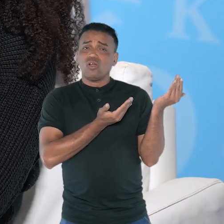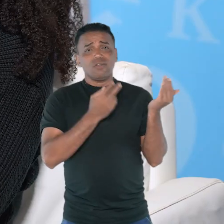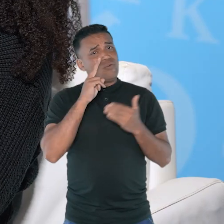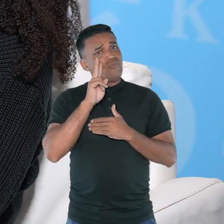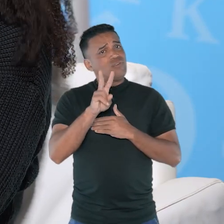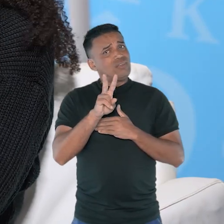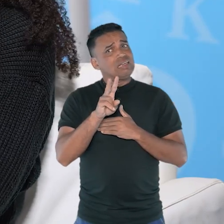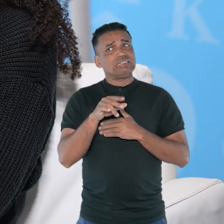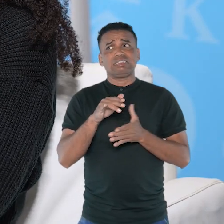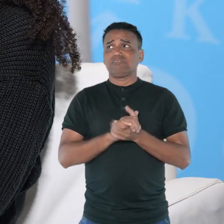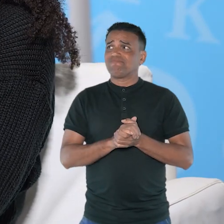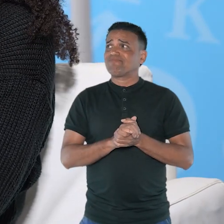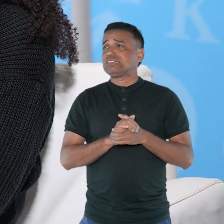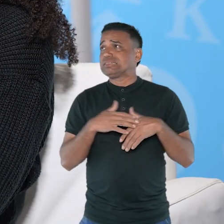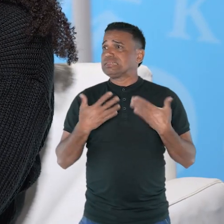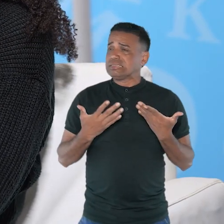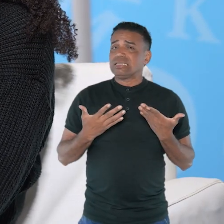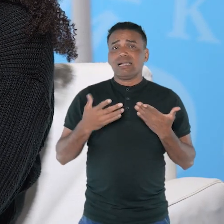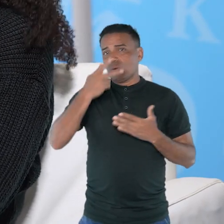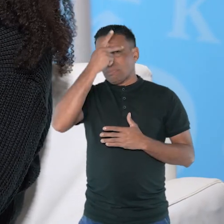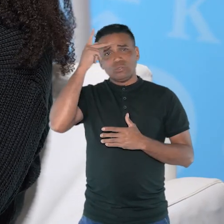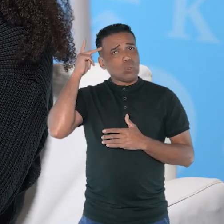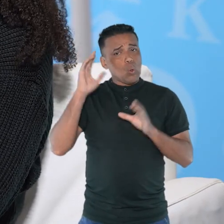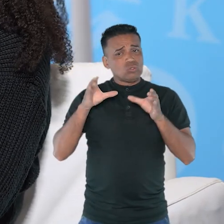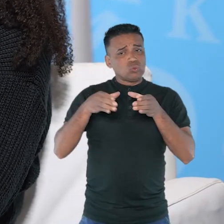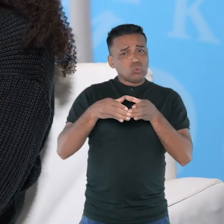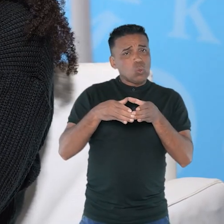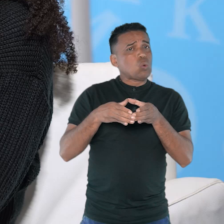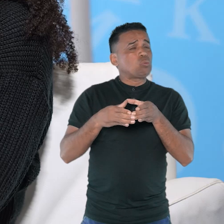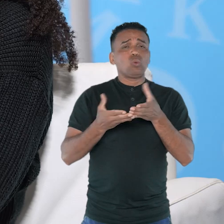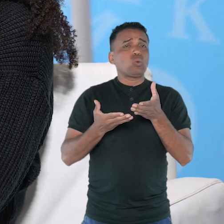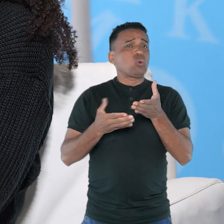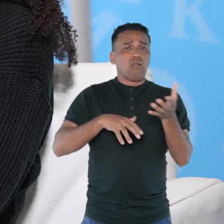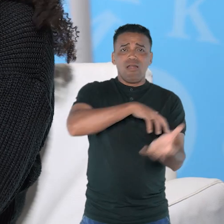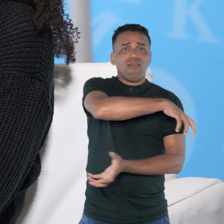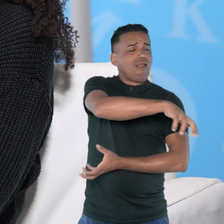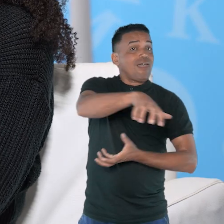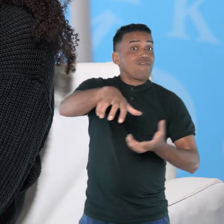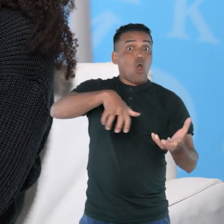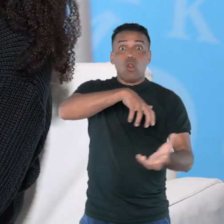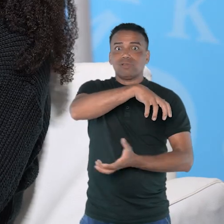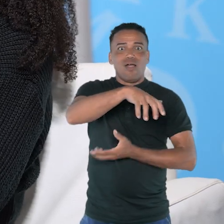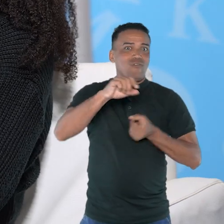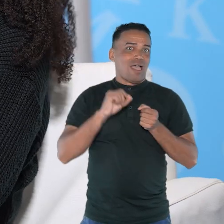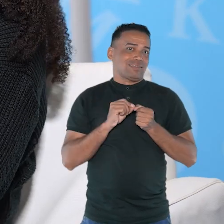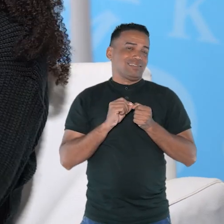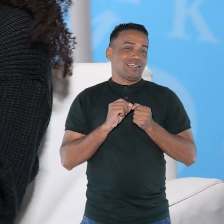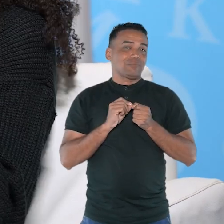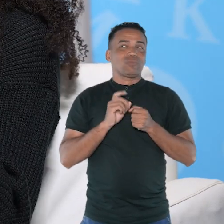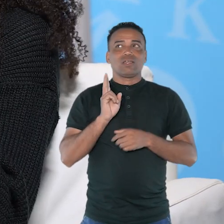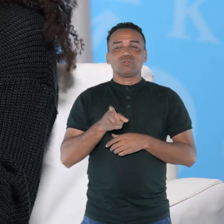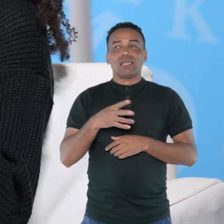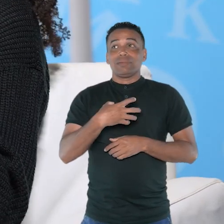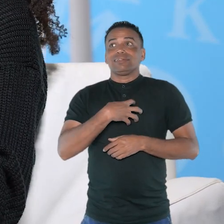fora de série. Eles eram pessoas assim que estavam fazendo história. E eu sempre fui muito sensível, e